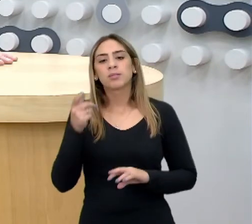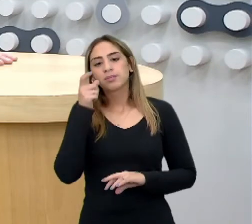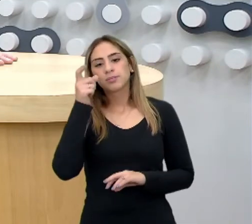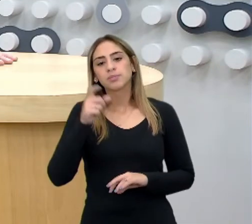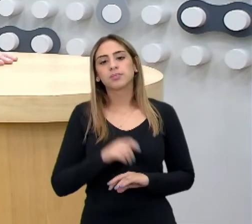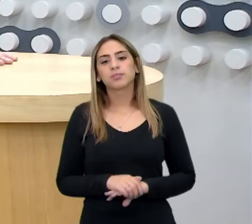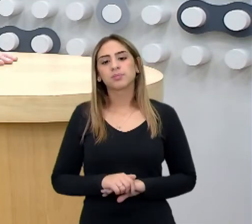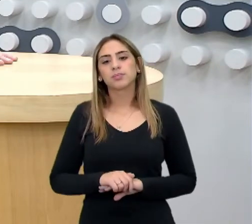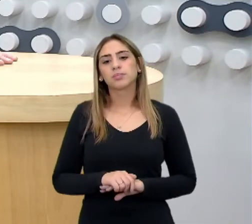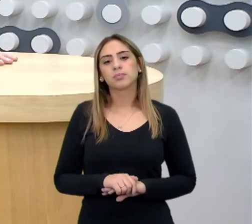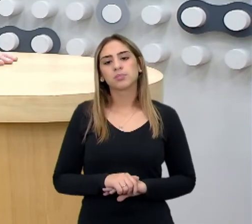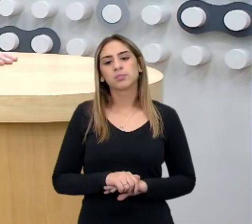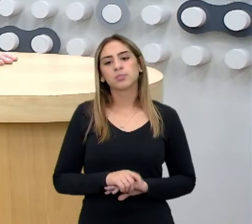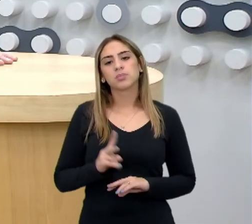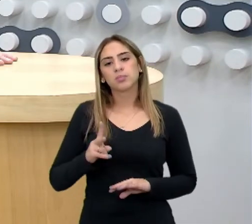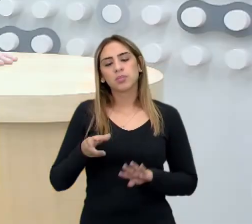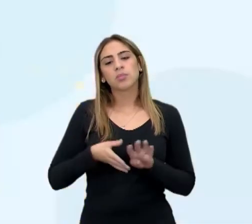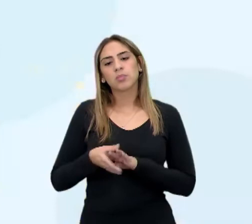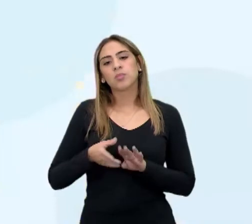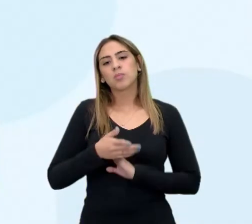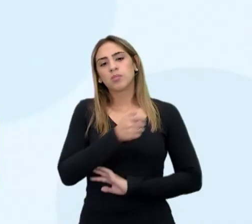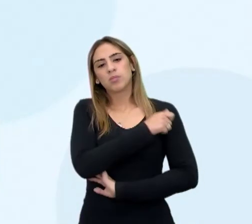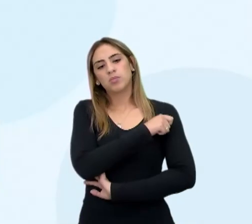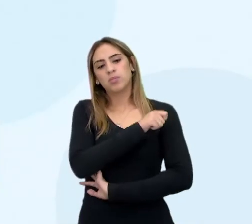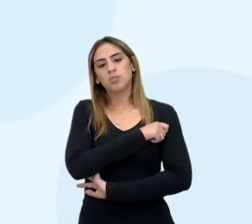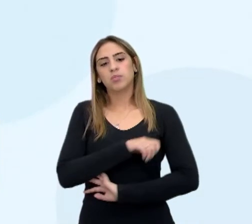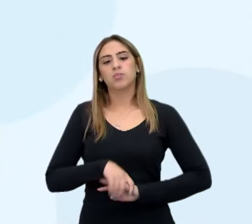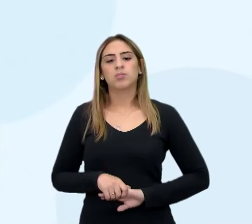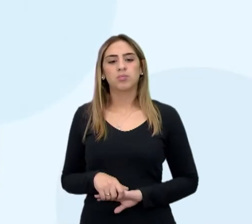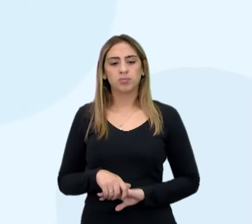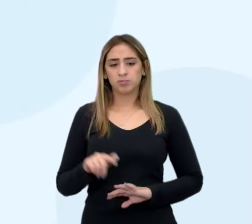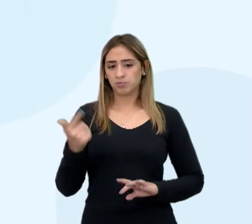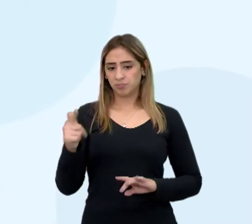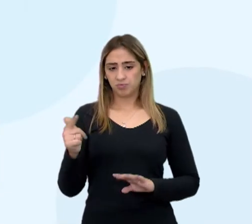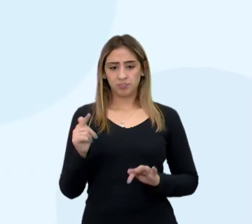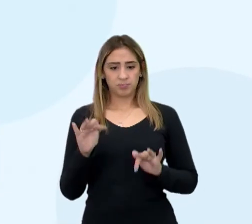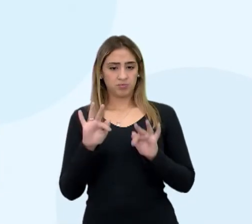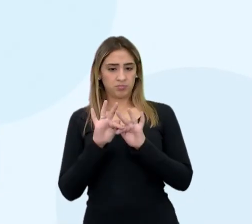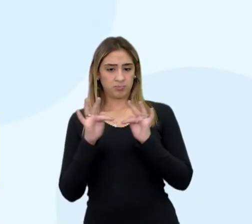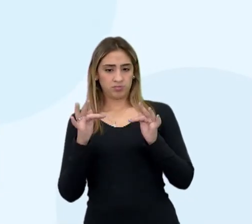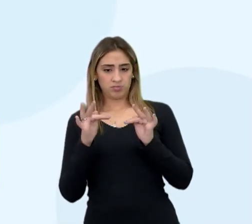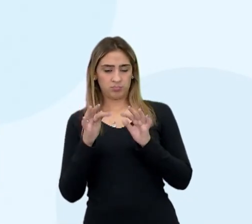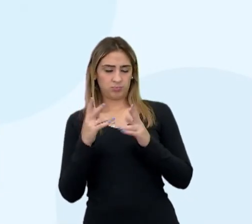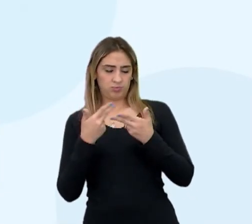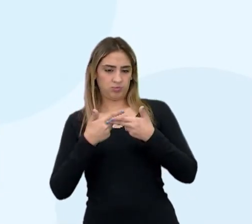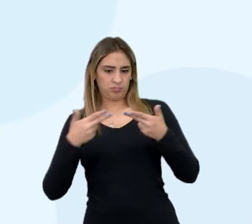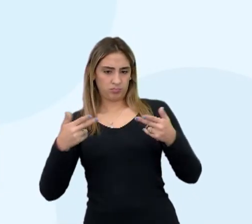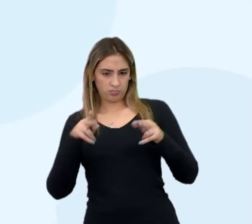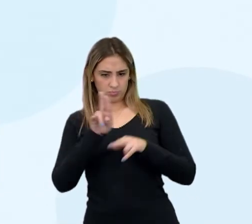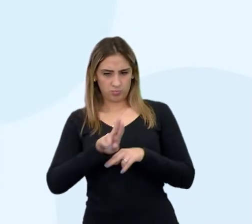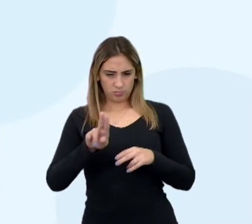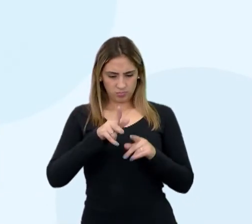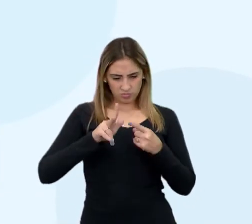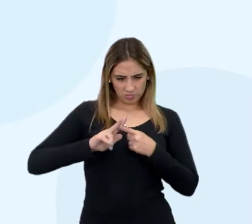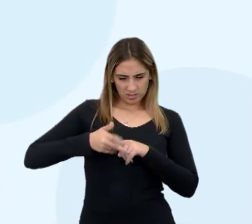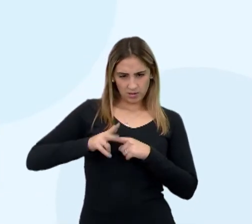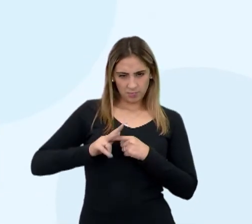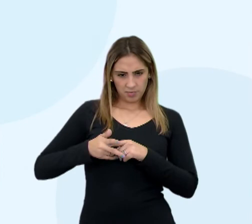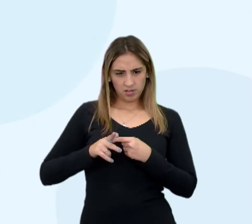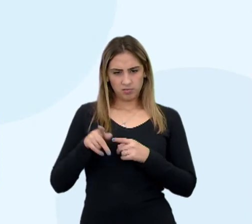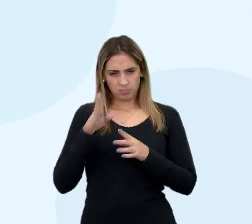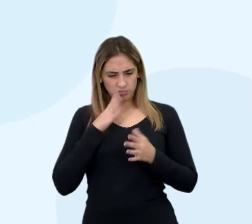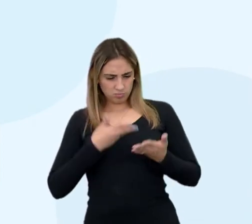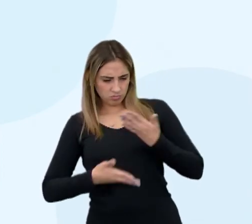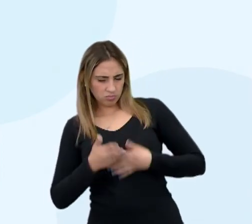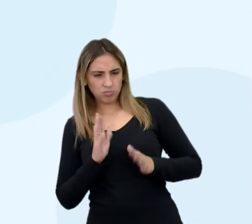interessante. Continuando aí a orientação para os alunos aí, caso não tenha familiaridade com o uso desta ferramenta, você